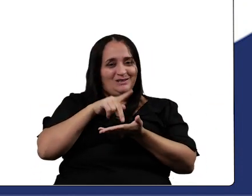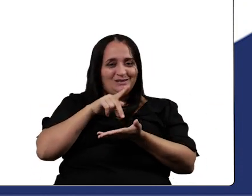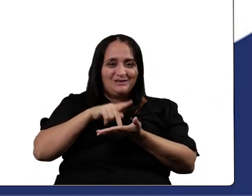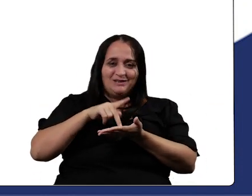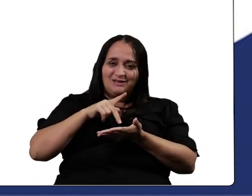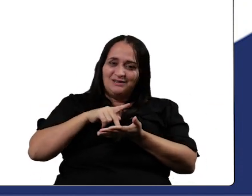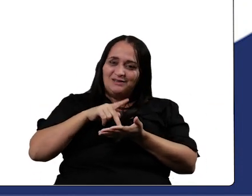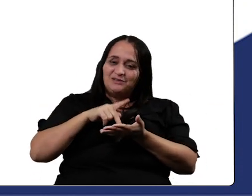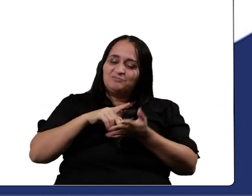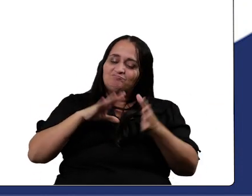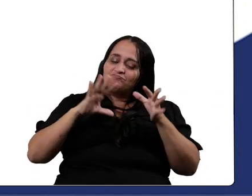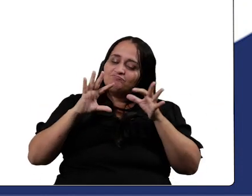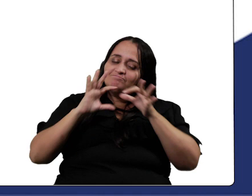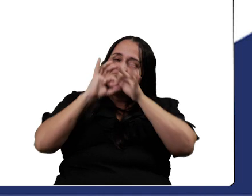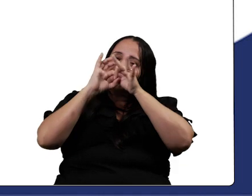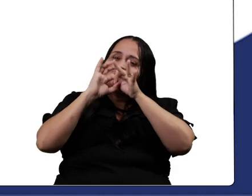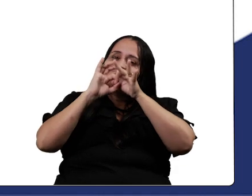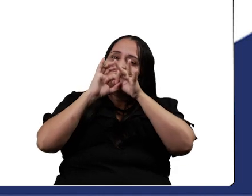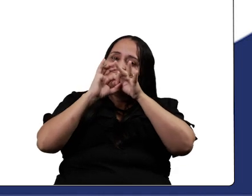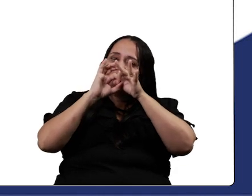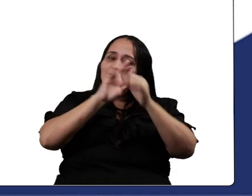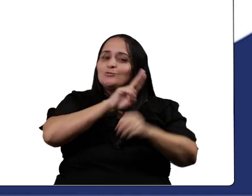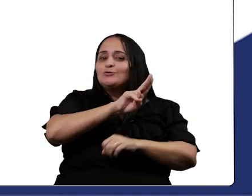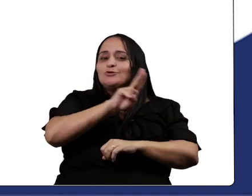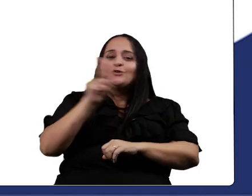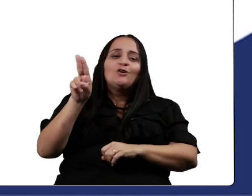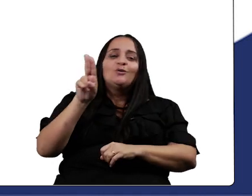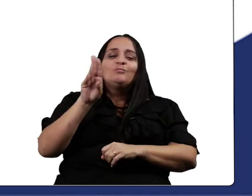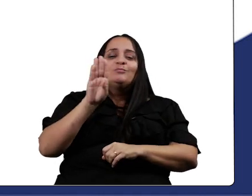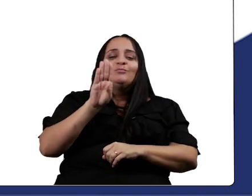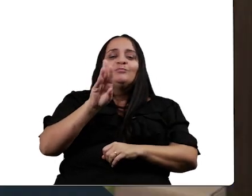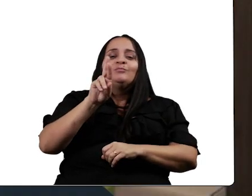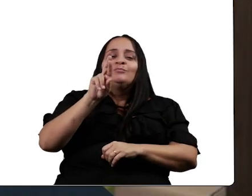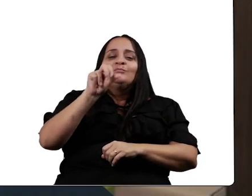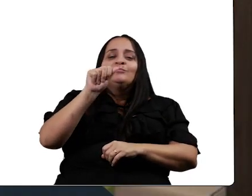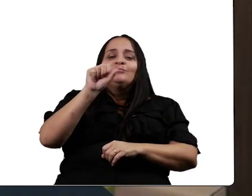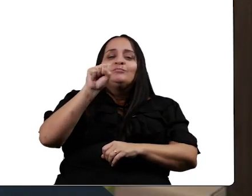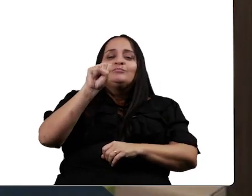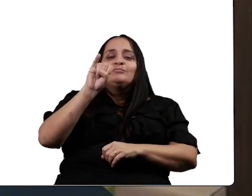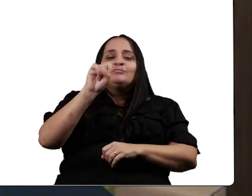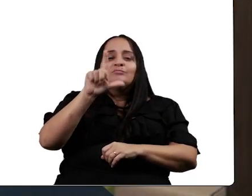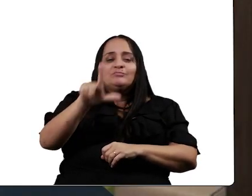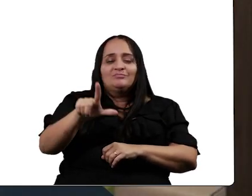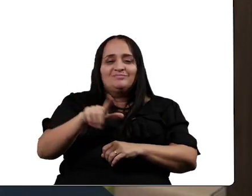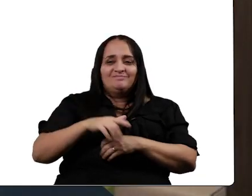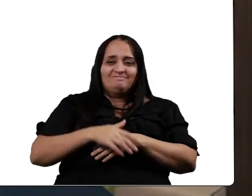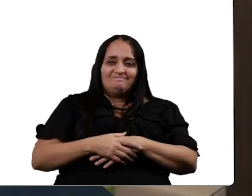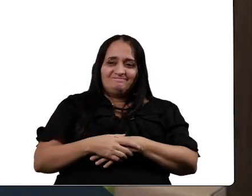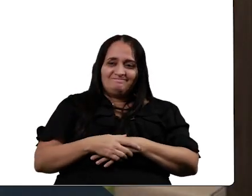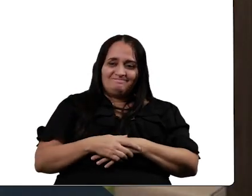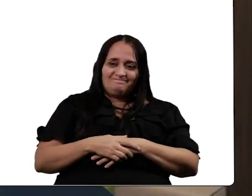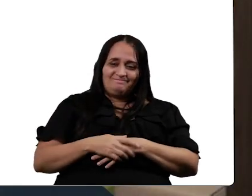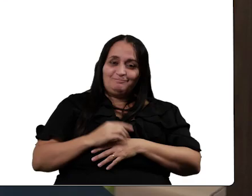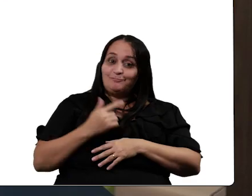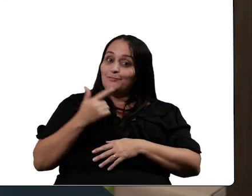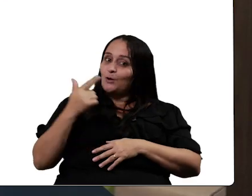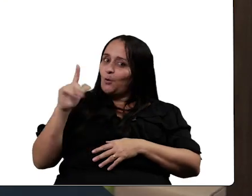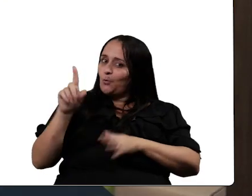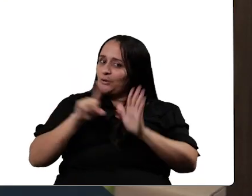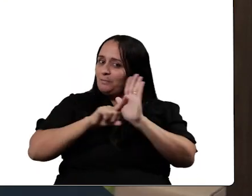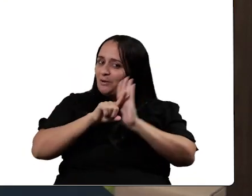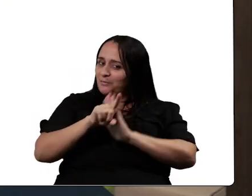é para conectar o Bra do nosso Brasil. Vamos para mais uma questão ainda sobre